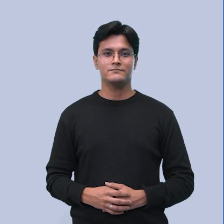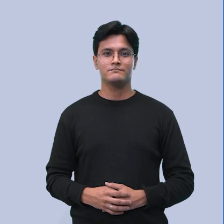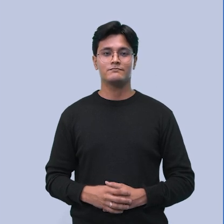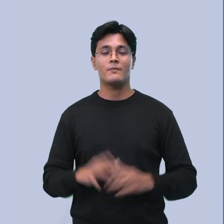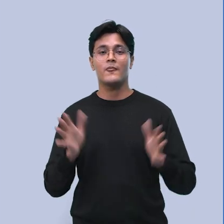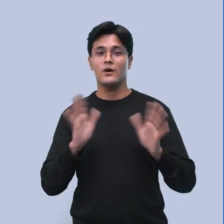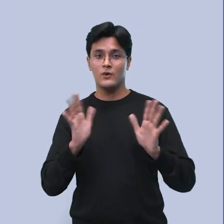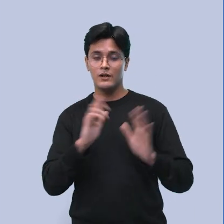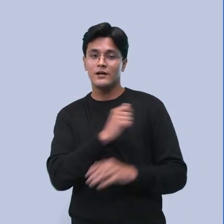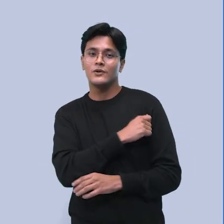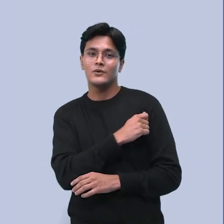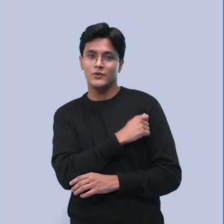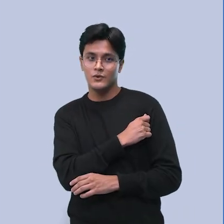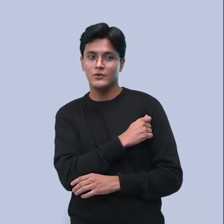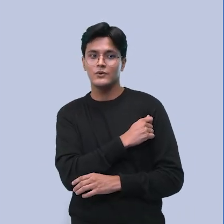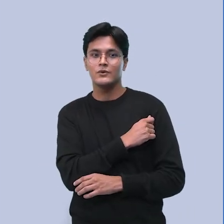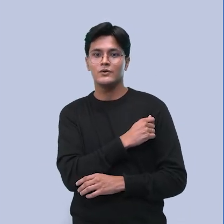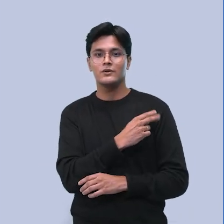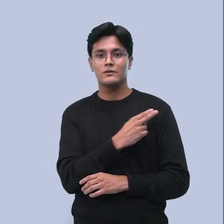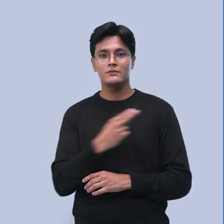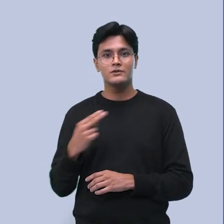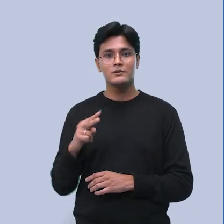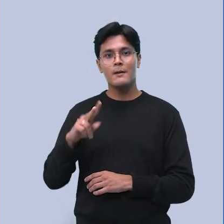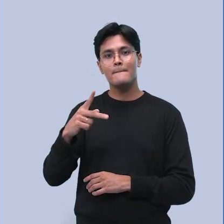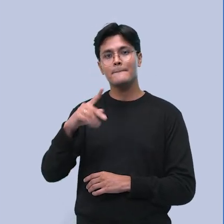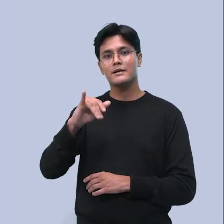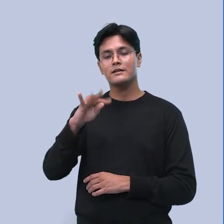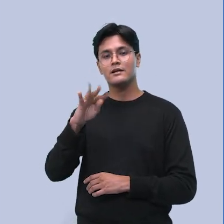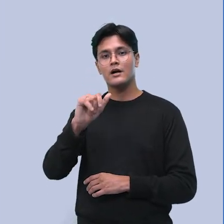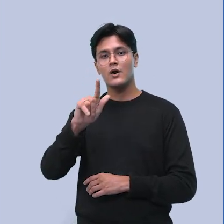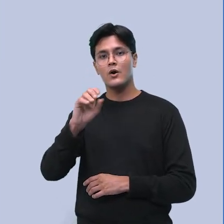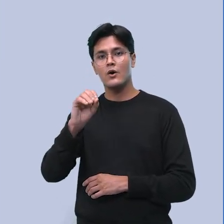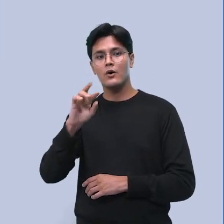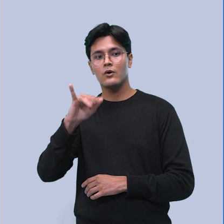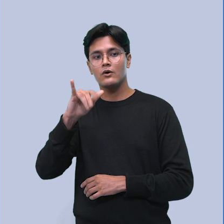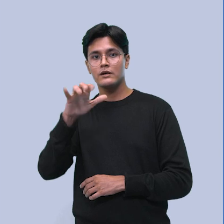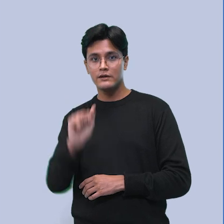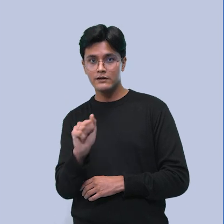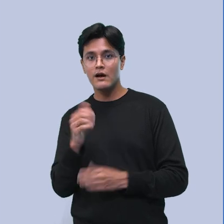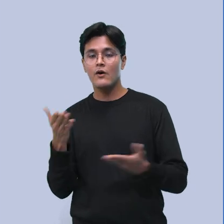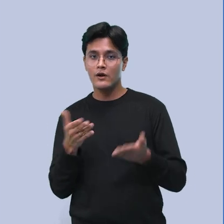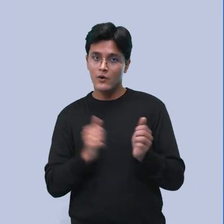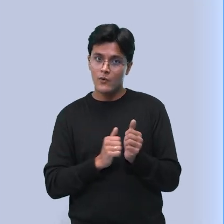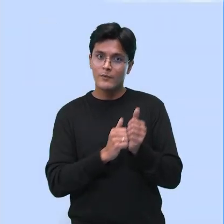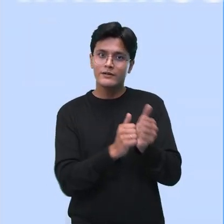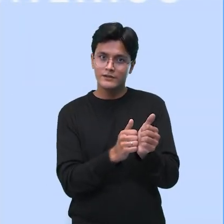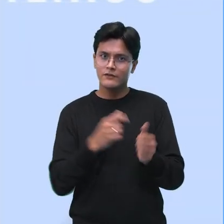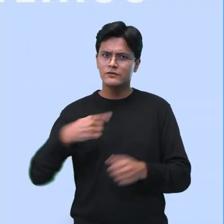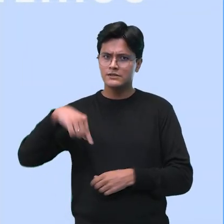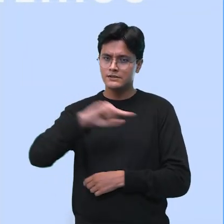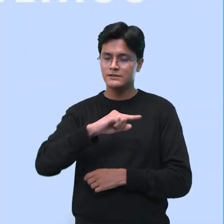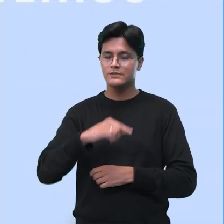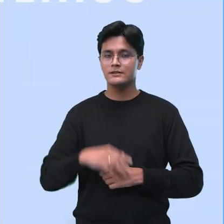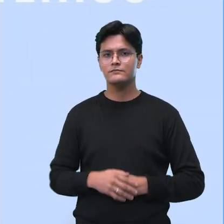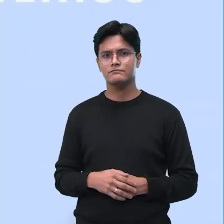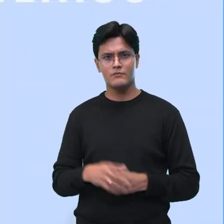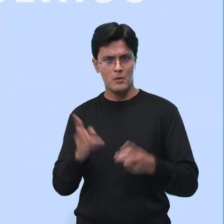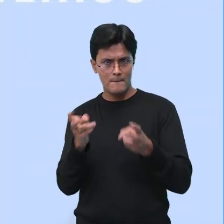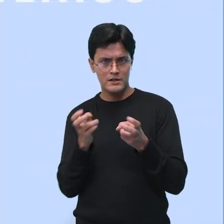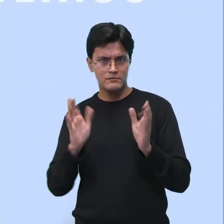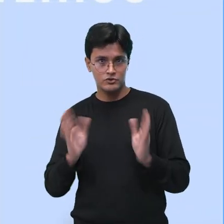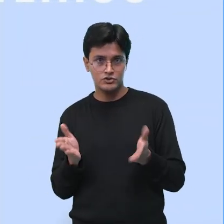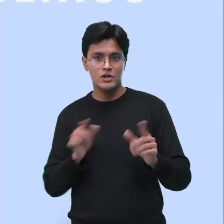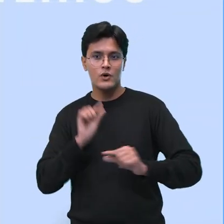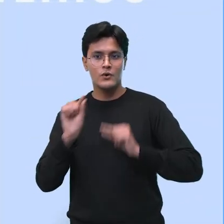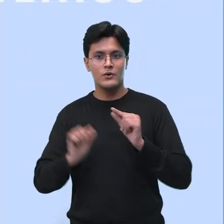Olá, alunos! Me chamo Pitagórica e irei acompanhá-los durante esta unidade. Vocês já perceberam que os